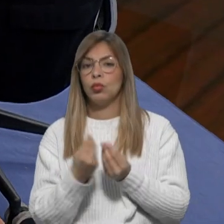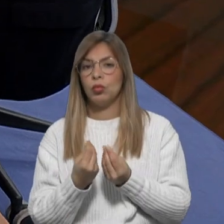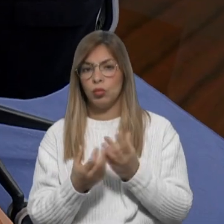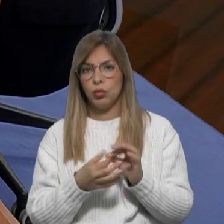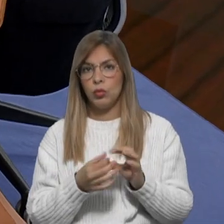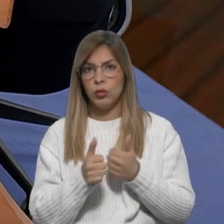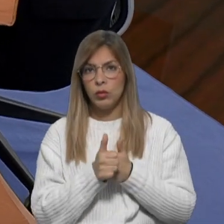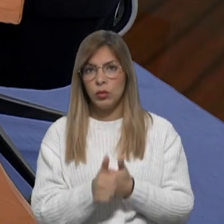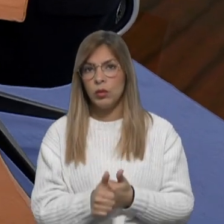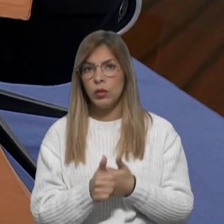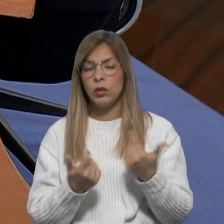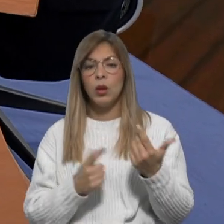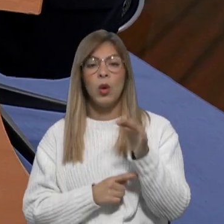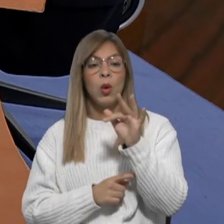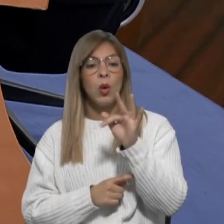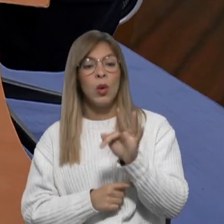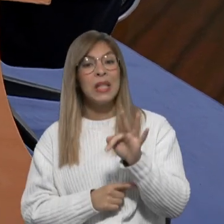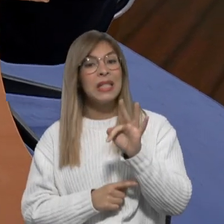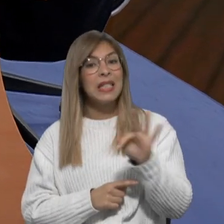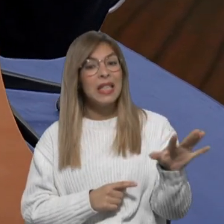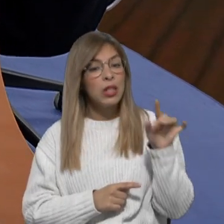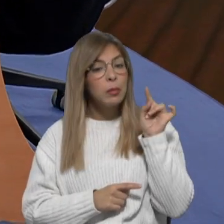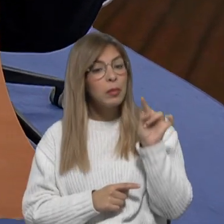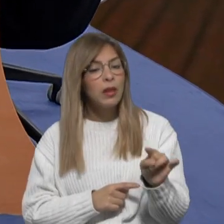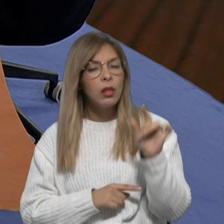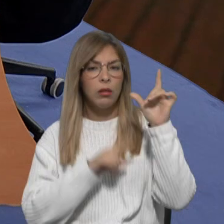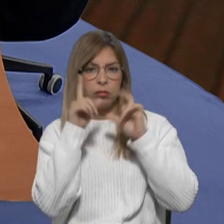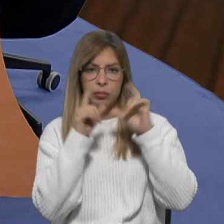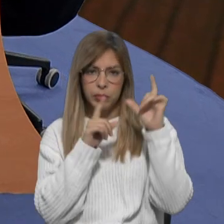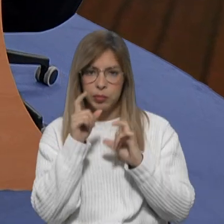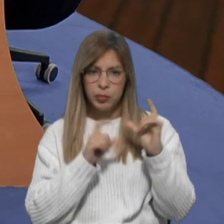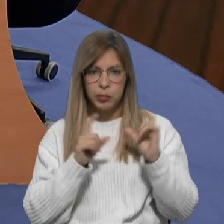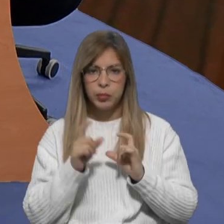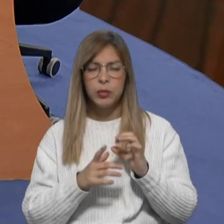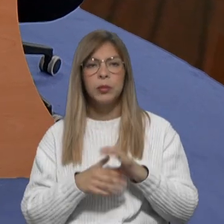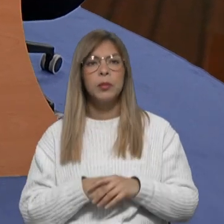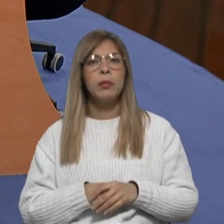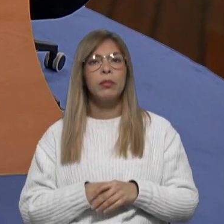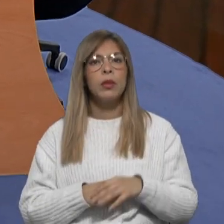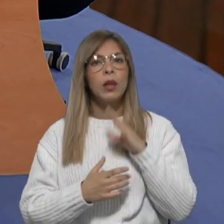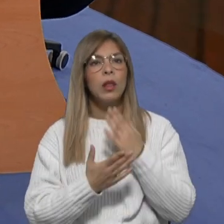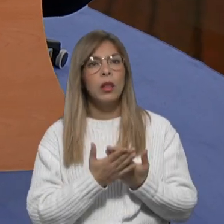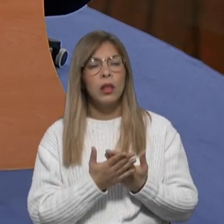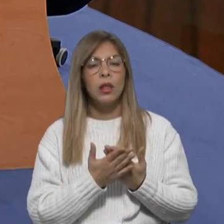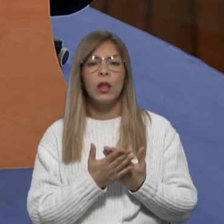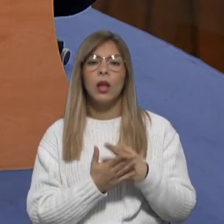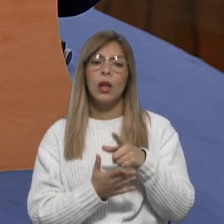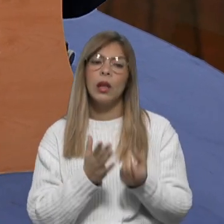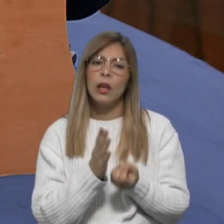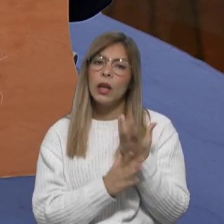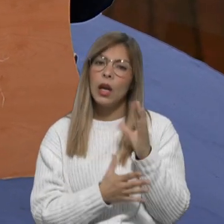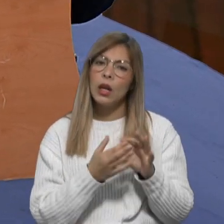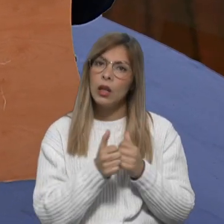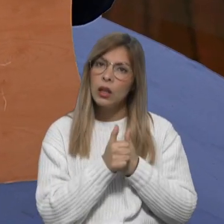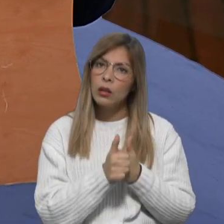anos, tiraram 400 mil fotografias, portanto, da Basílica de São Pedro e criaram um gêmeo digital da Basílica absolutamente